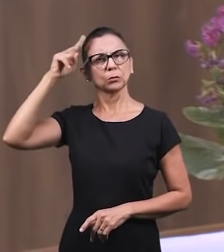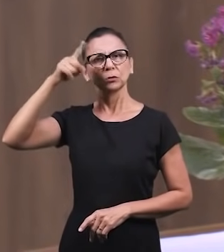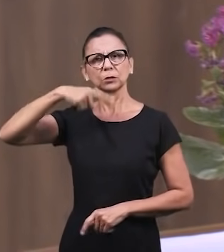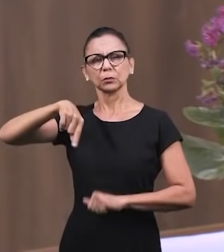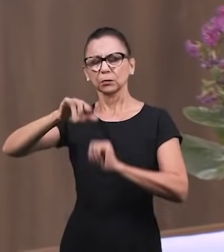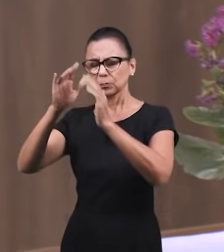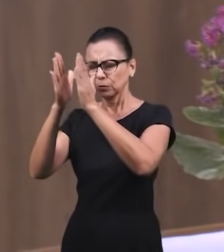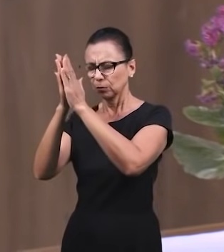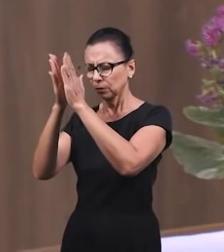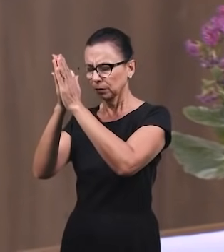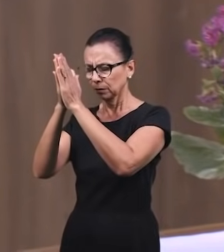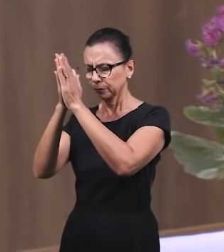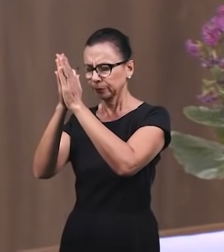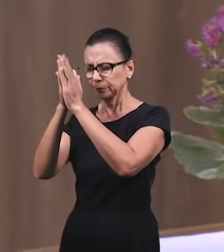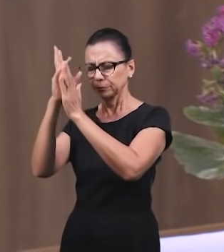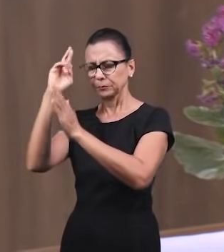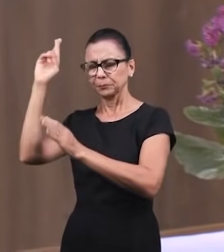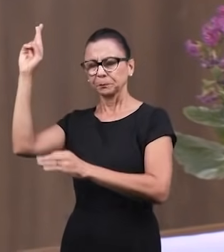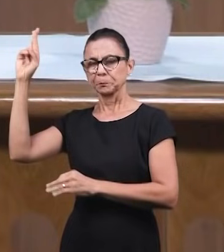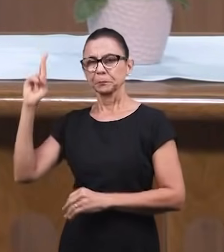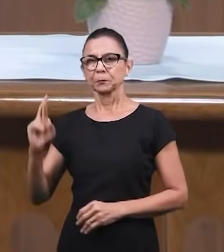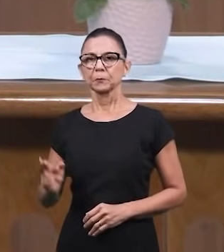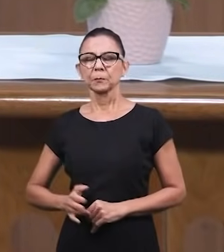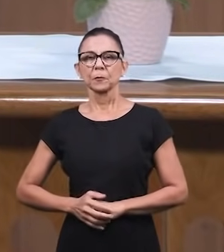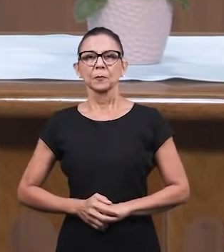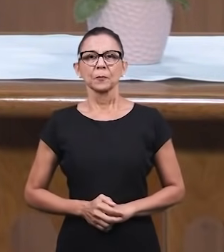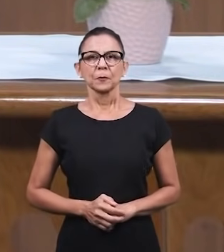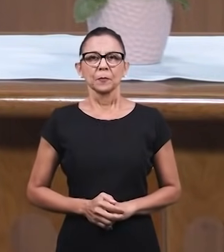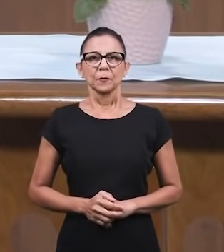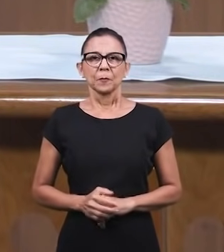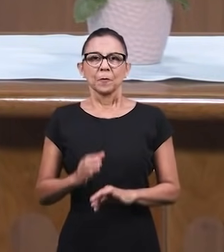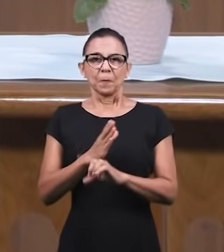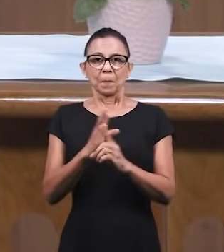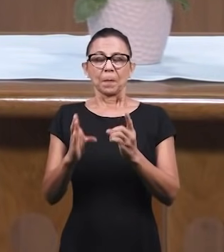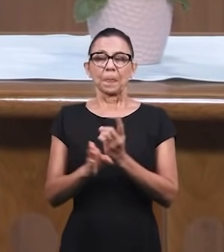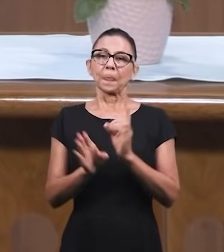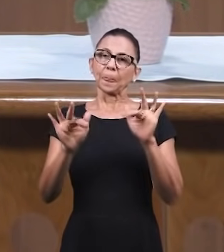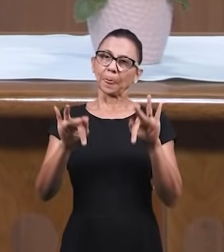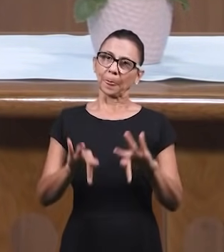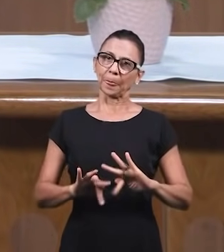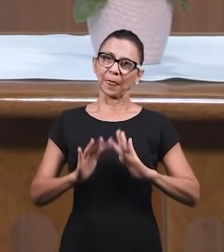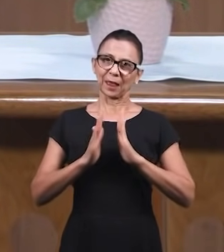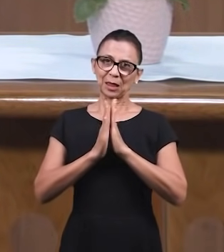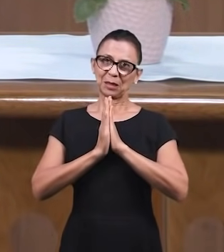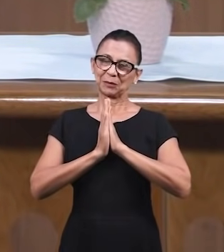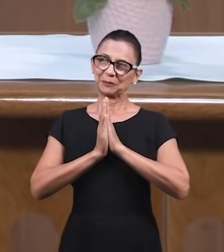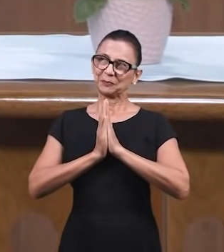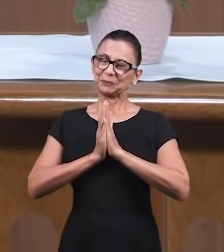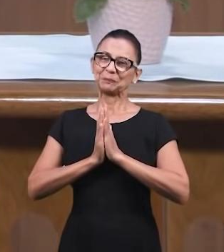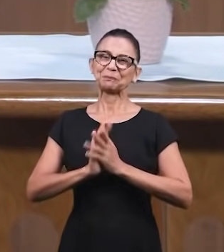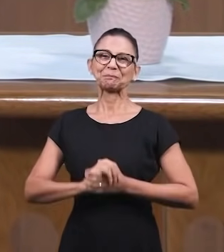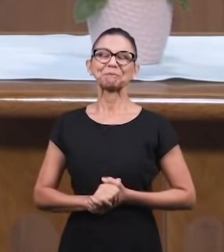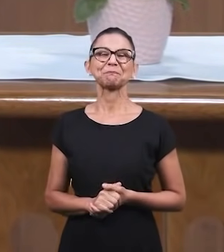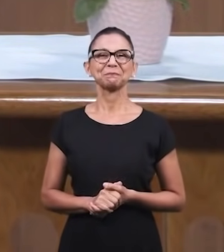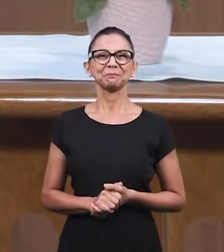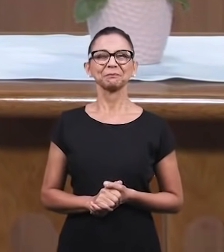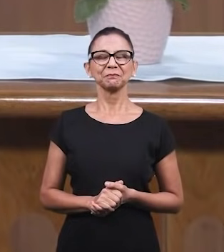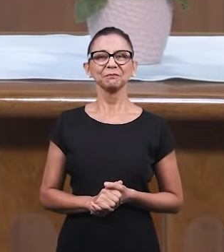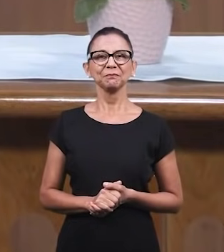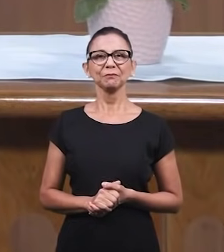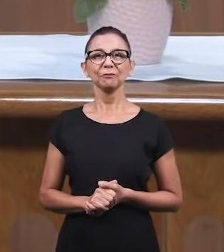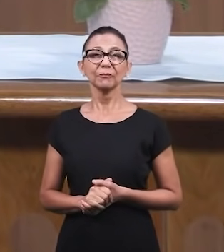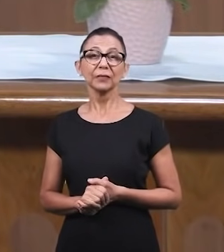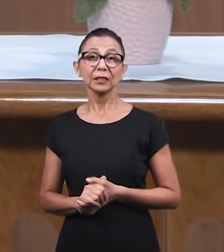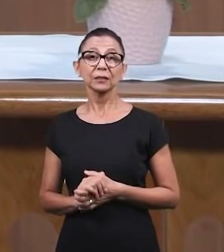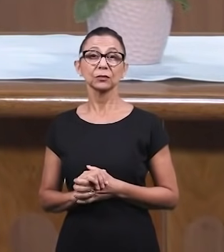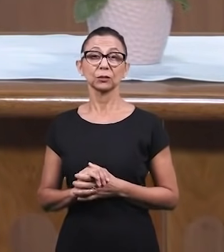quando buscamos ao Senhor, quando estamos aos seus pés. Nós estamos chegando ao final desse culto, nós vamos orar ao Senhor agora e vamos colocar